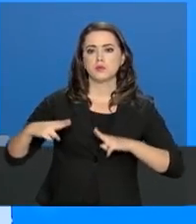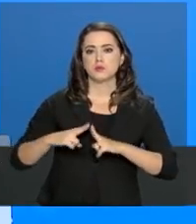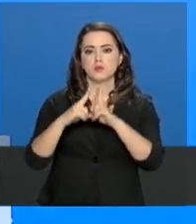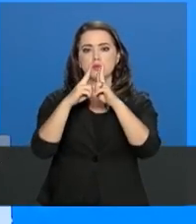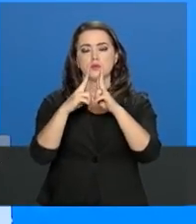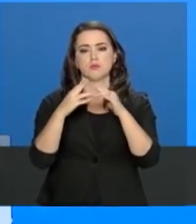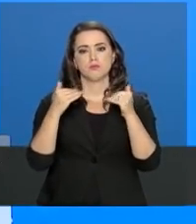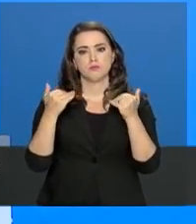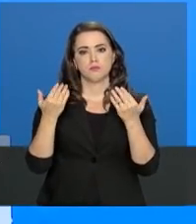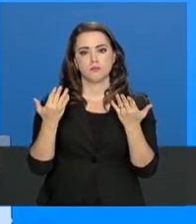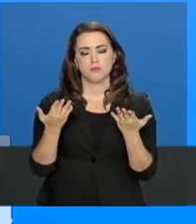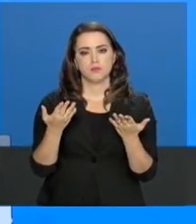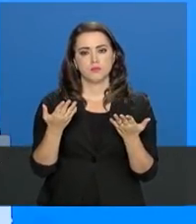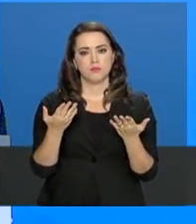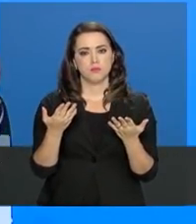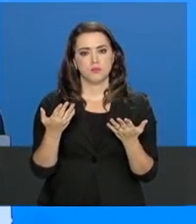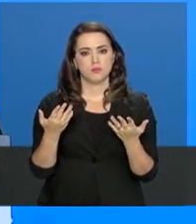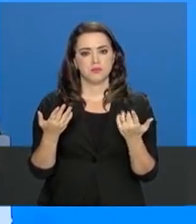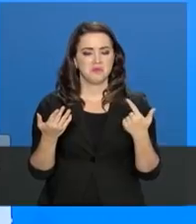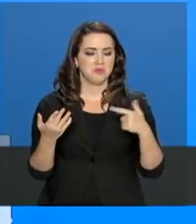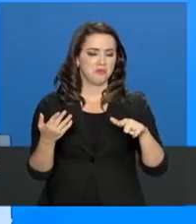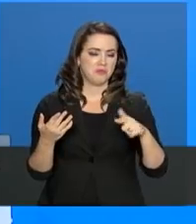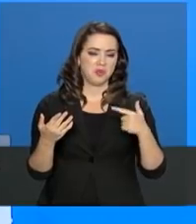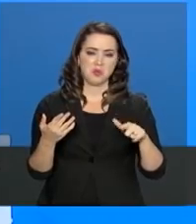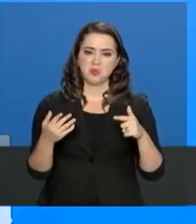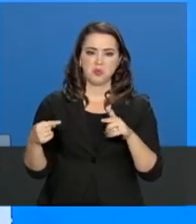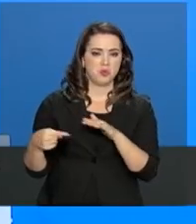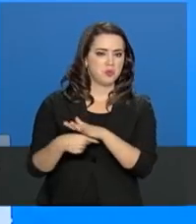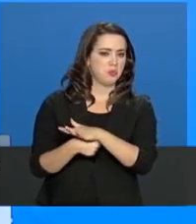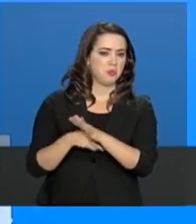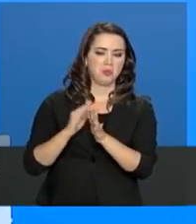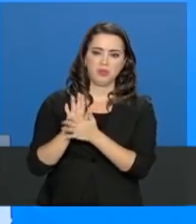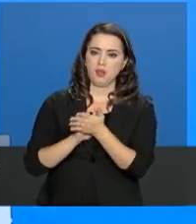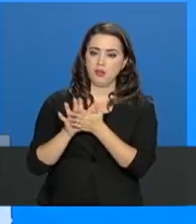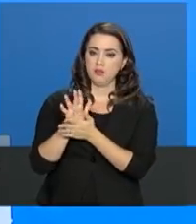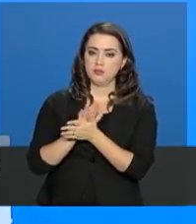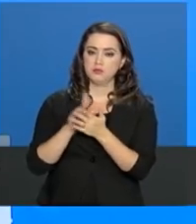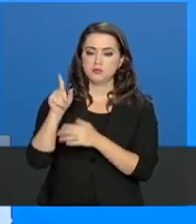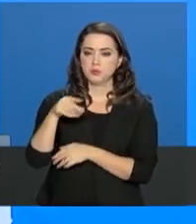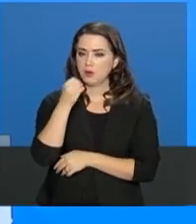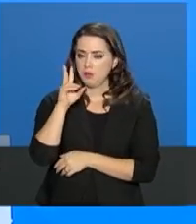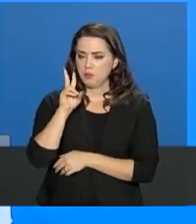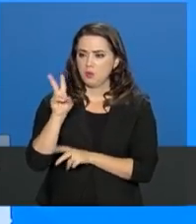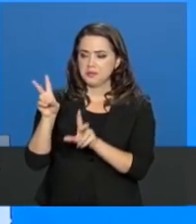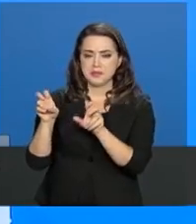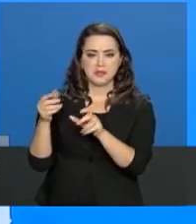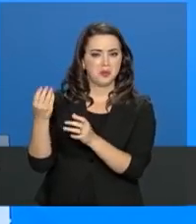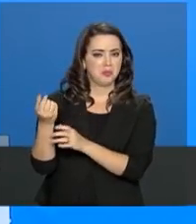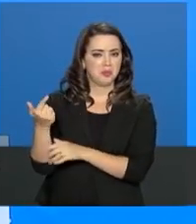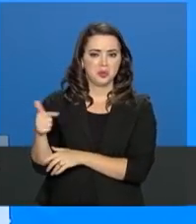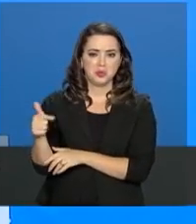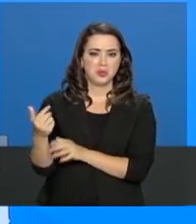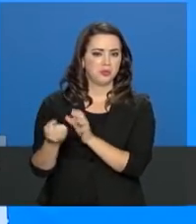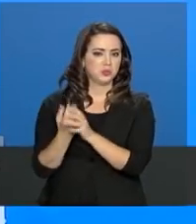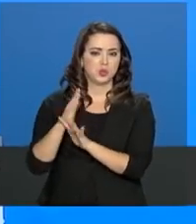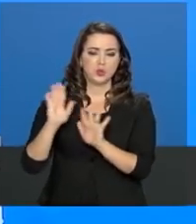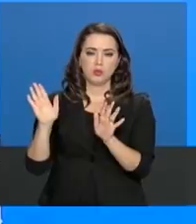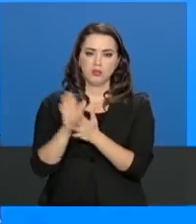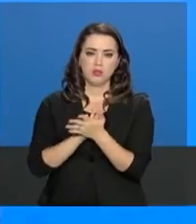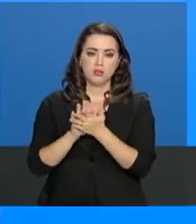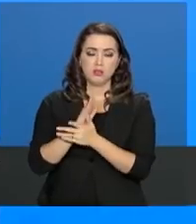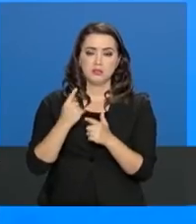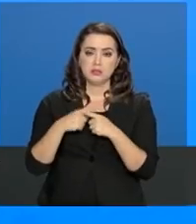ele é não não fui eu foi enganar foi questionado não interessante esse tema não surgiu nas discussões surgiu